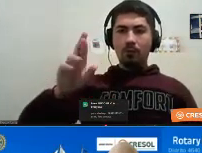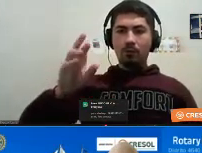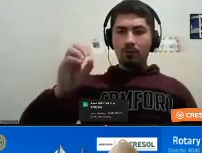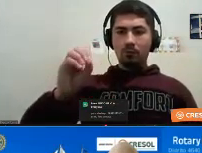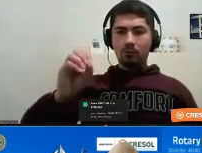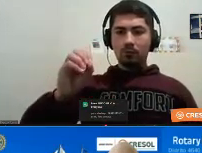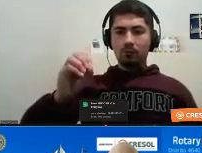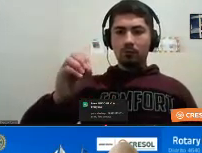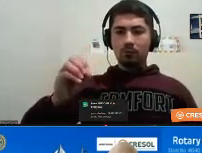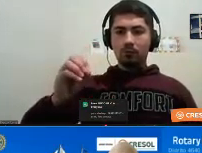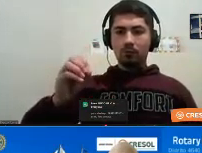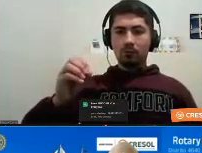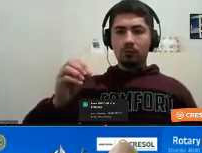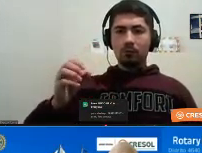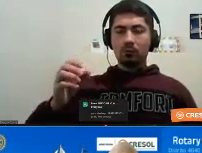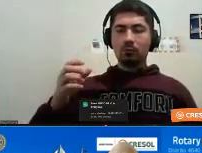o nosso Pai